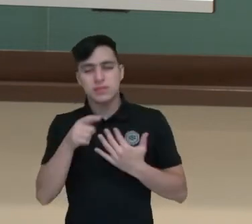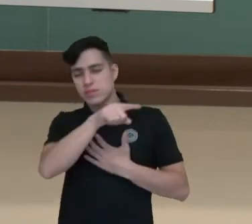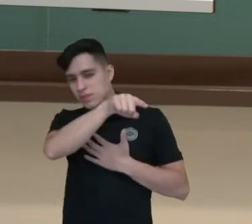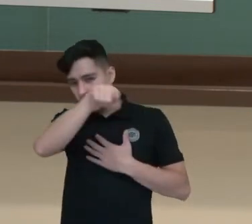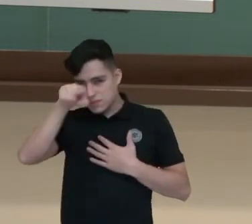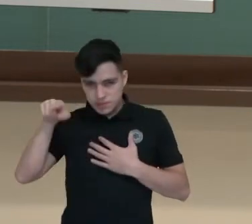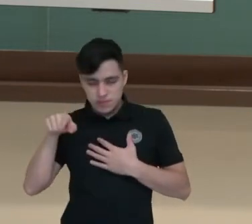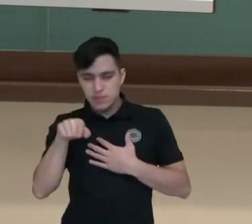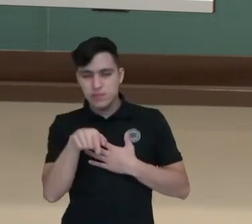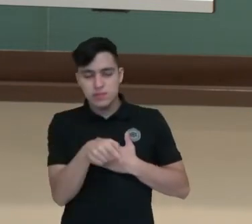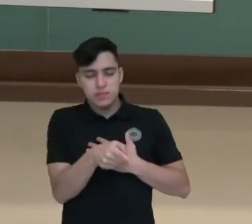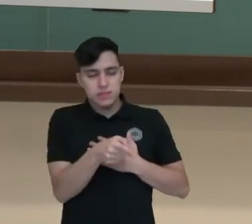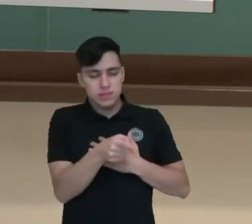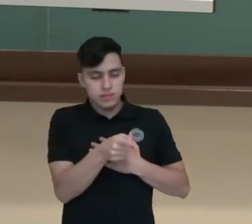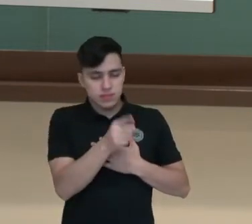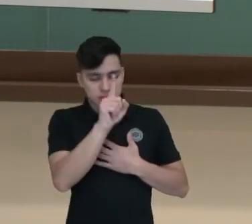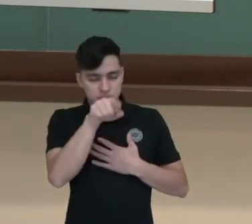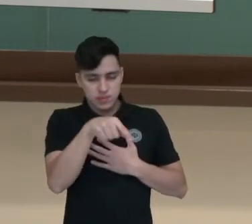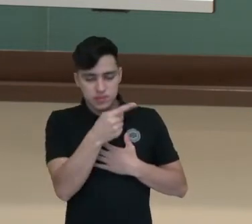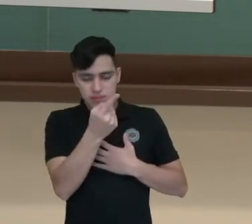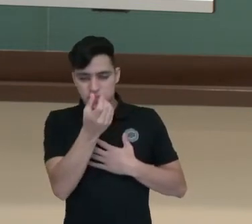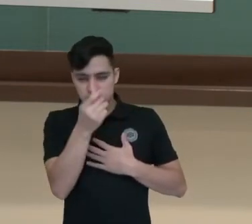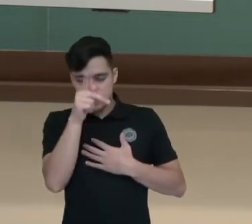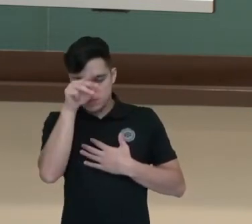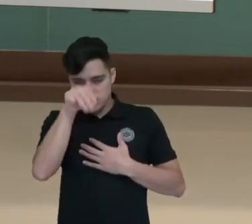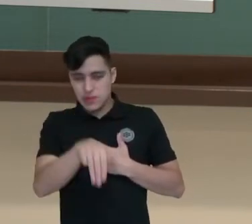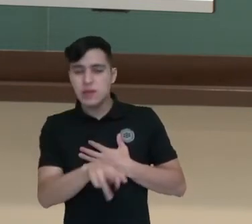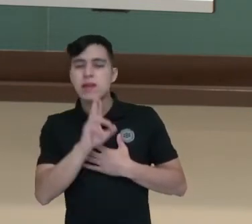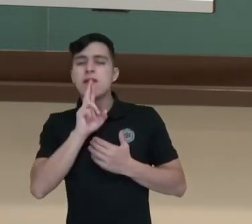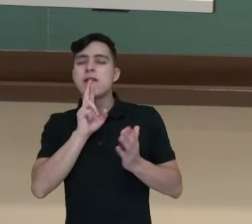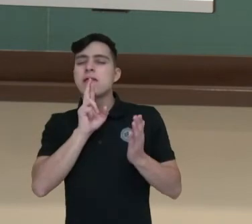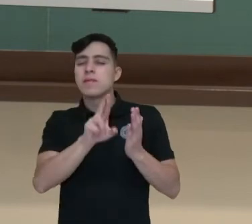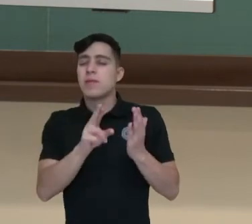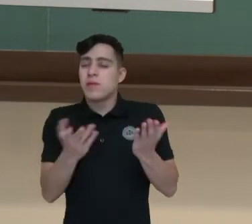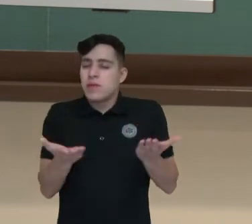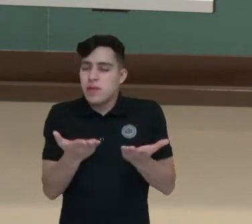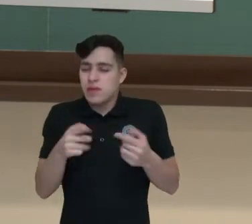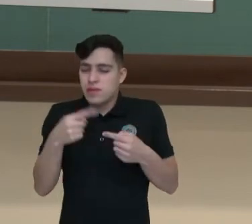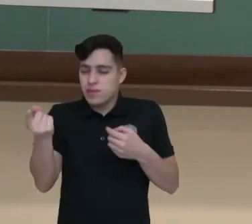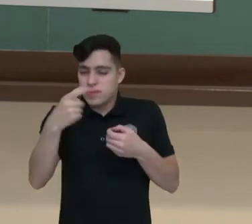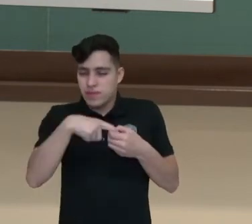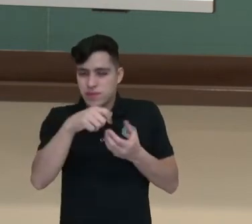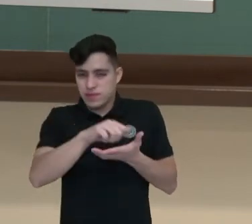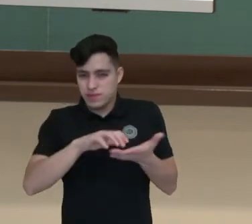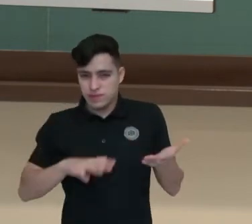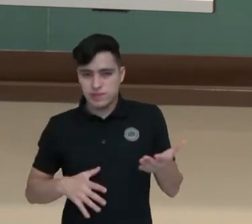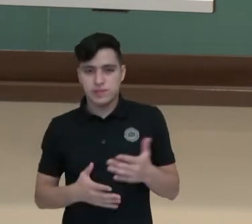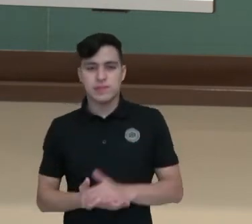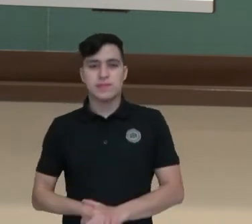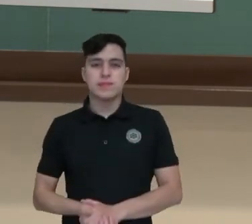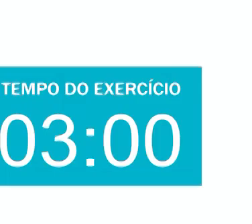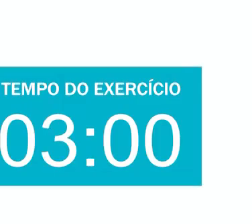vocês, 1,6 km, né? Resolvam a questão e já já a gente volta com o exercício.